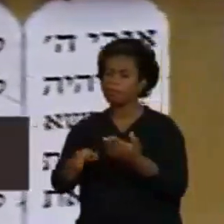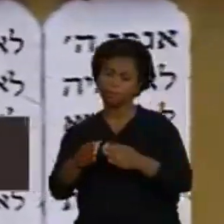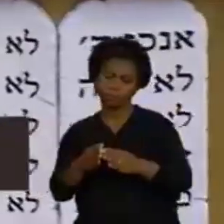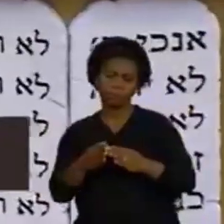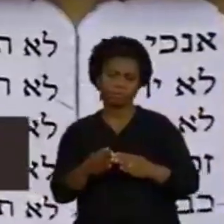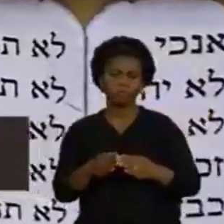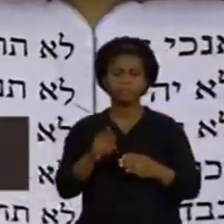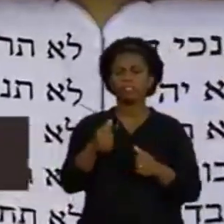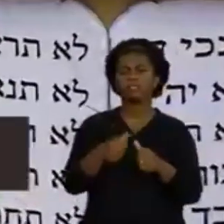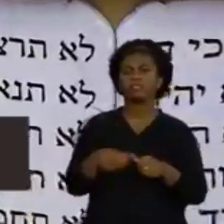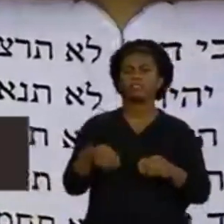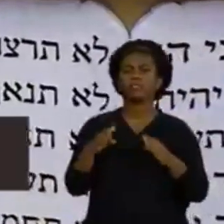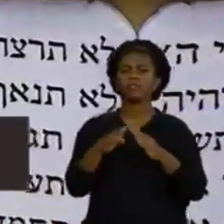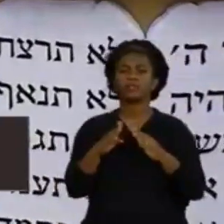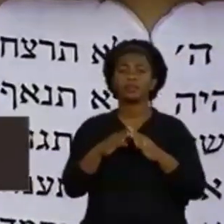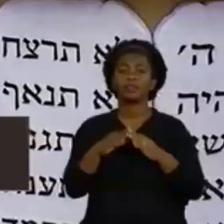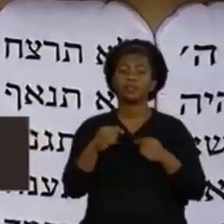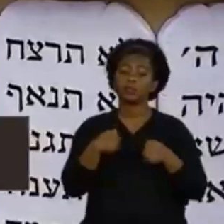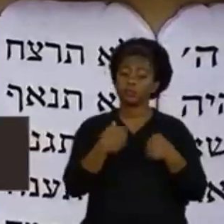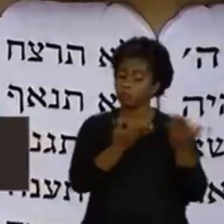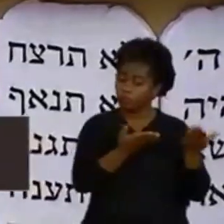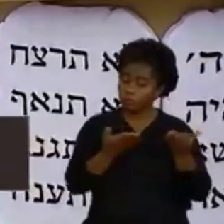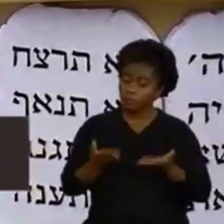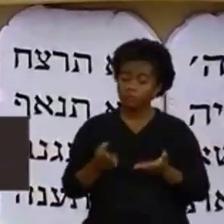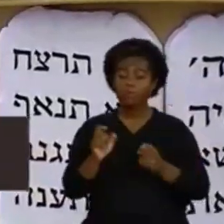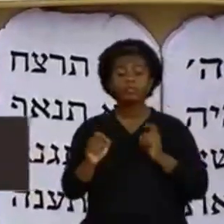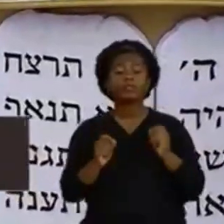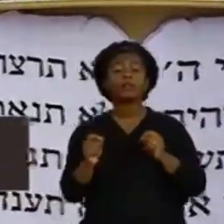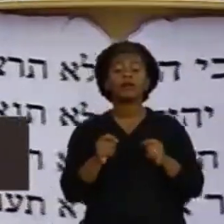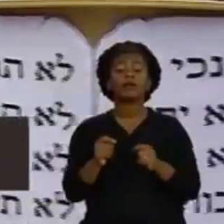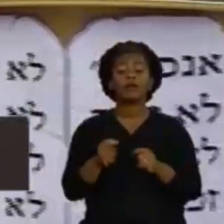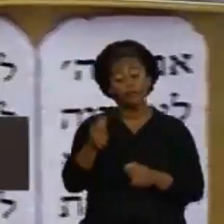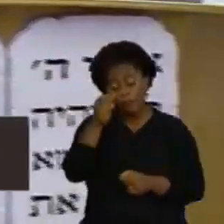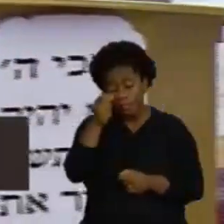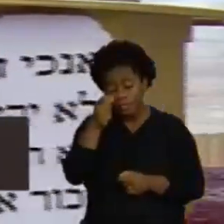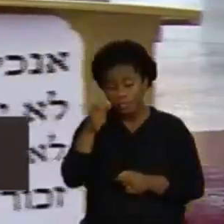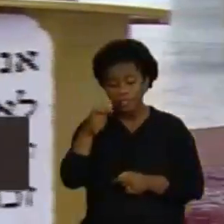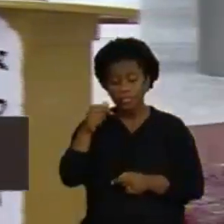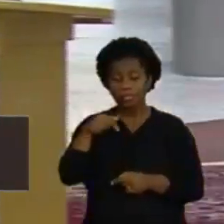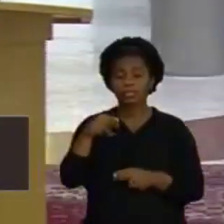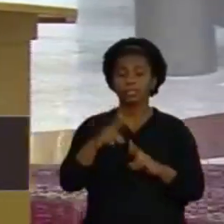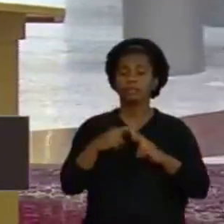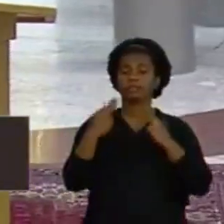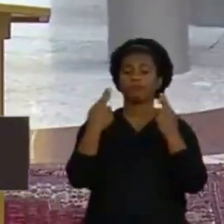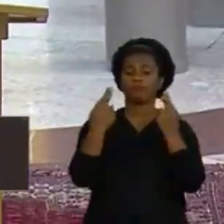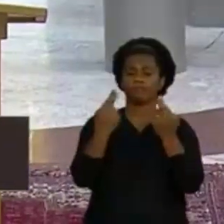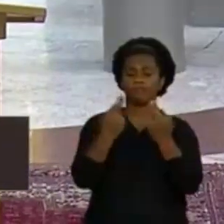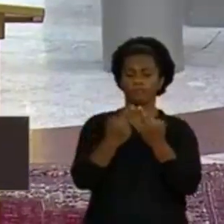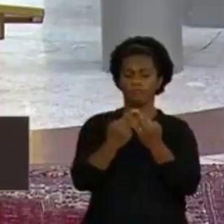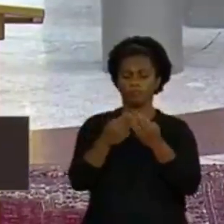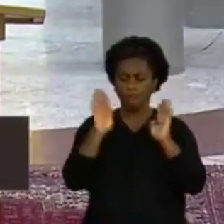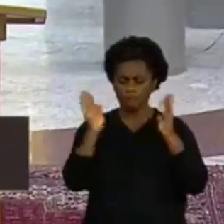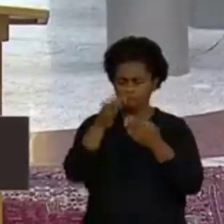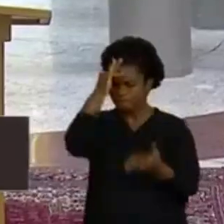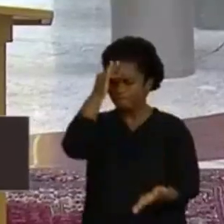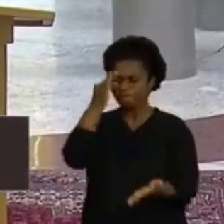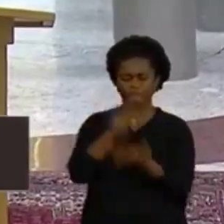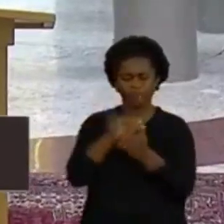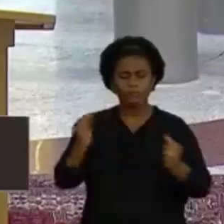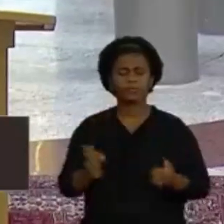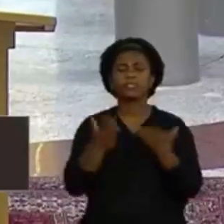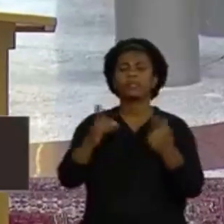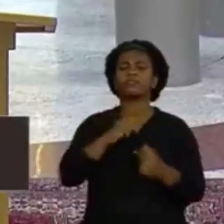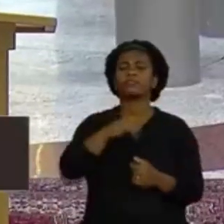Você que está em casa, eu te convido para participar dessa reunião, essa concentração de fé e milagres. Eu